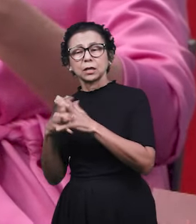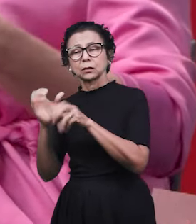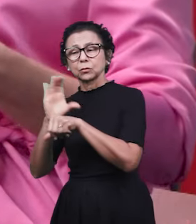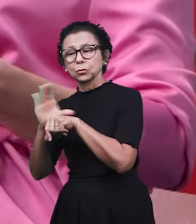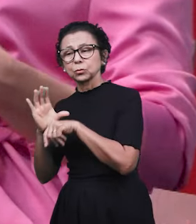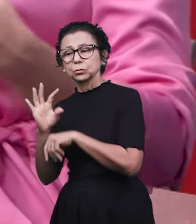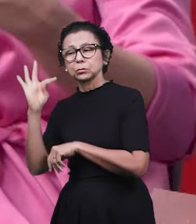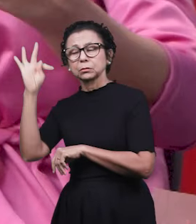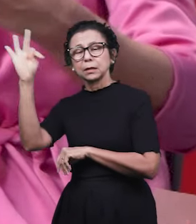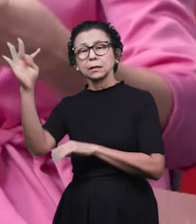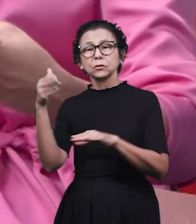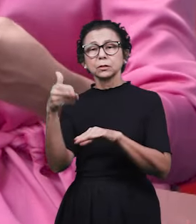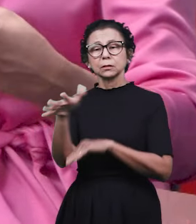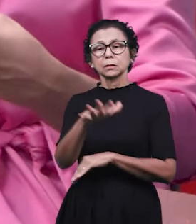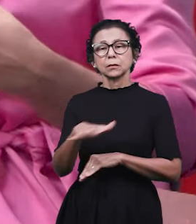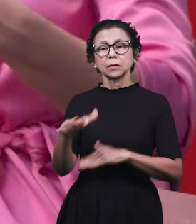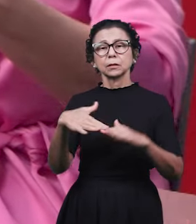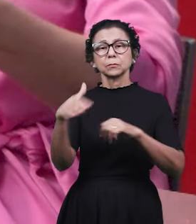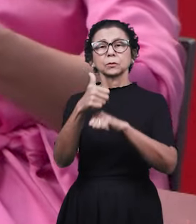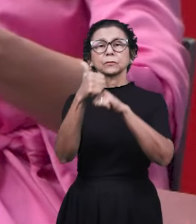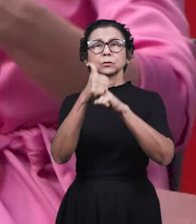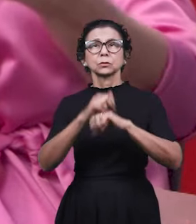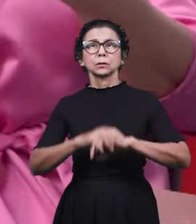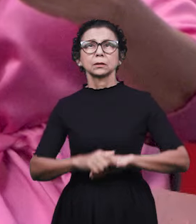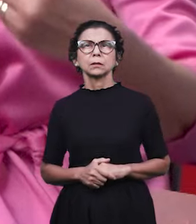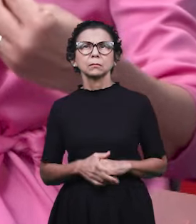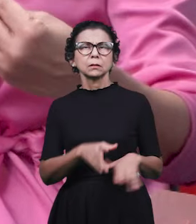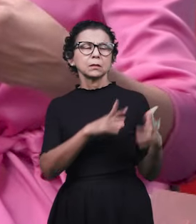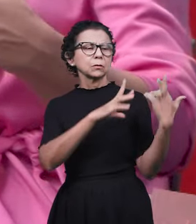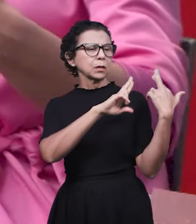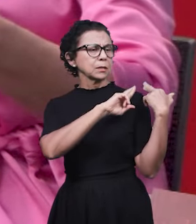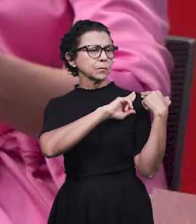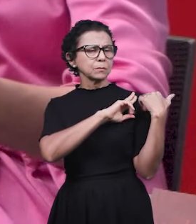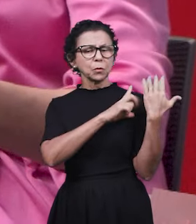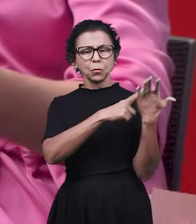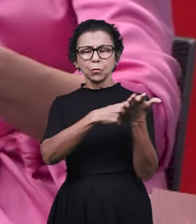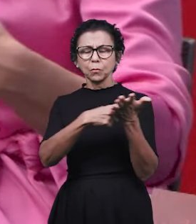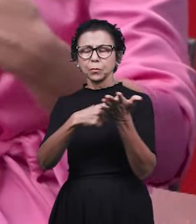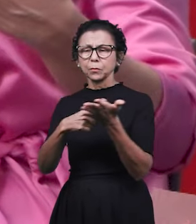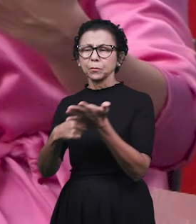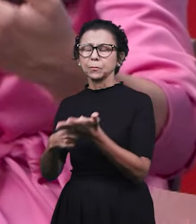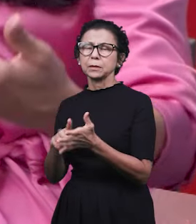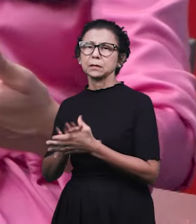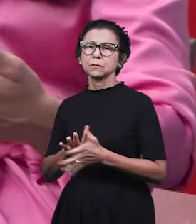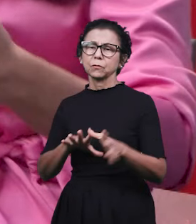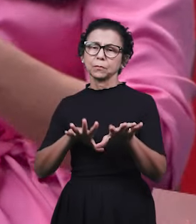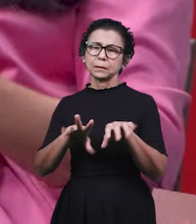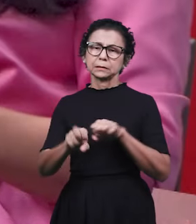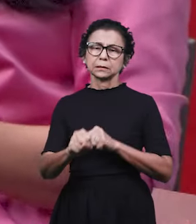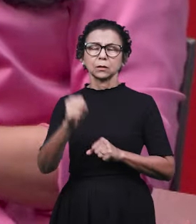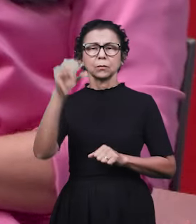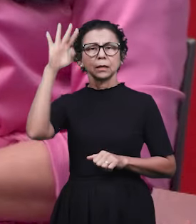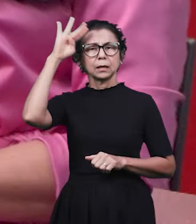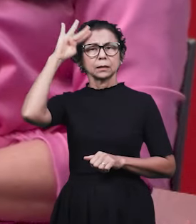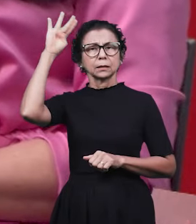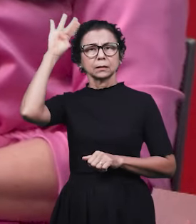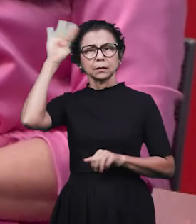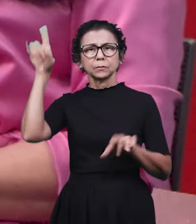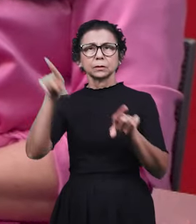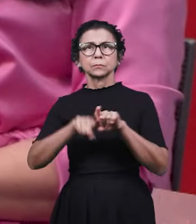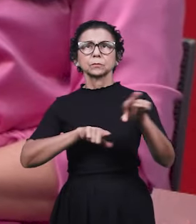de uma vida profissional. O que é acordar cedo, chegar cedo, ter compromisso, não só com a sua formação acadêmica, mas também com o seu trabalho.